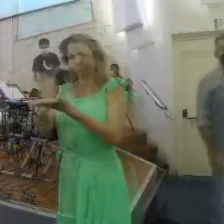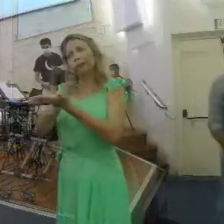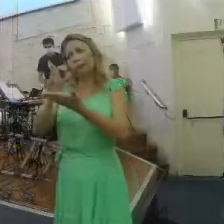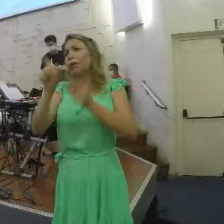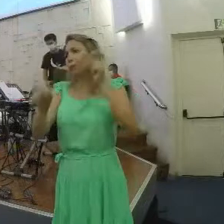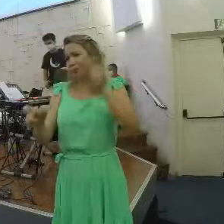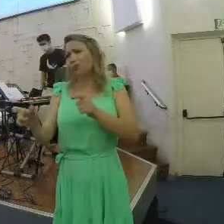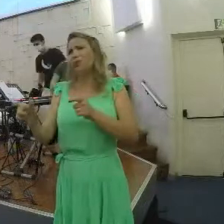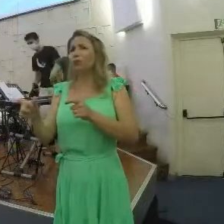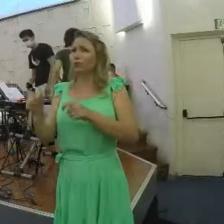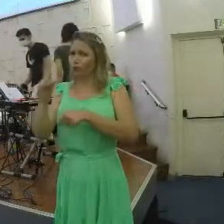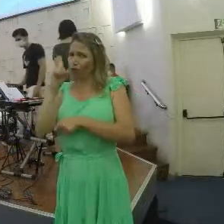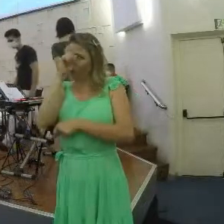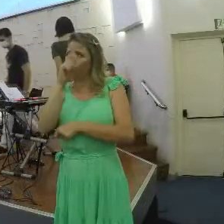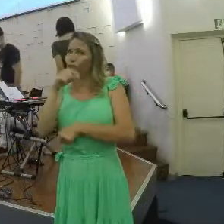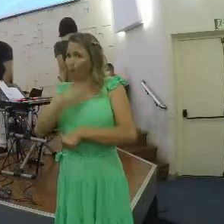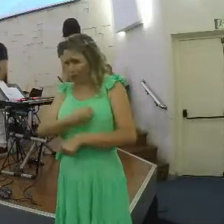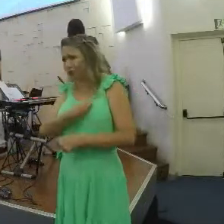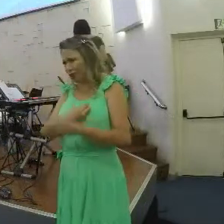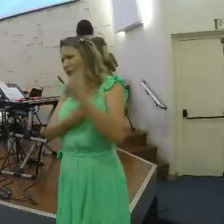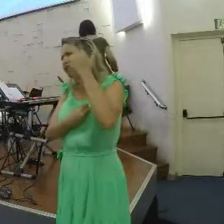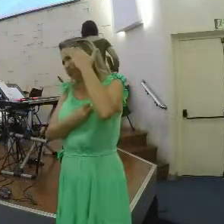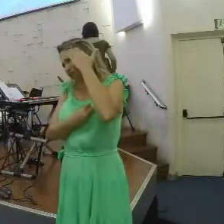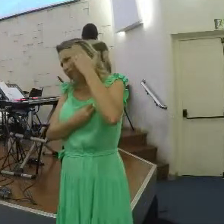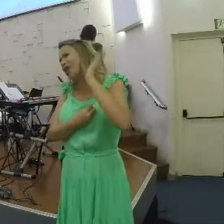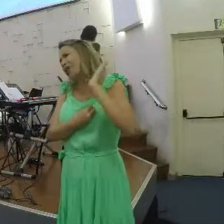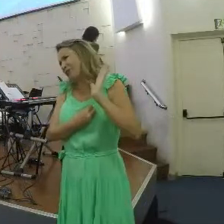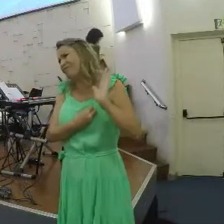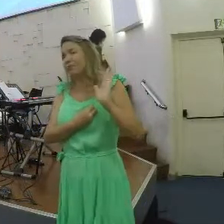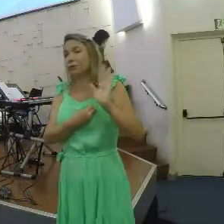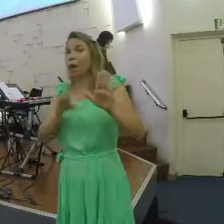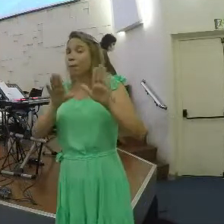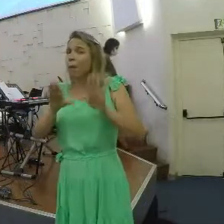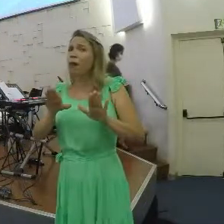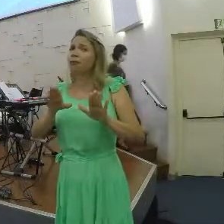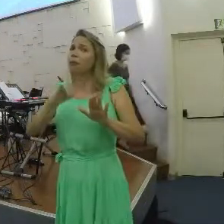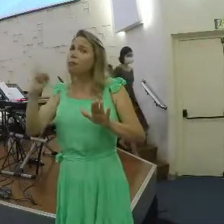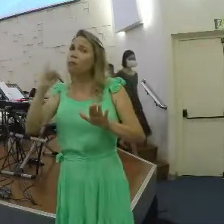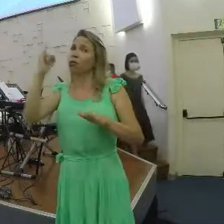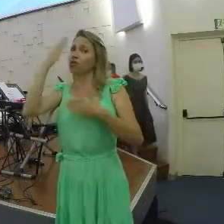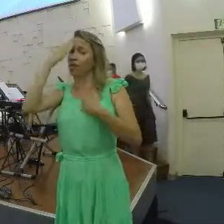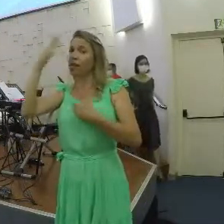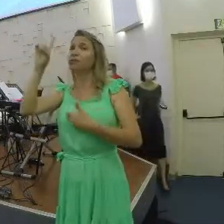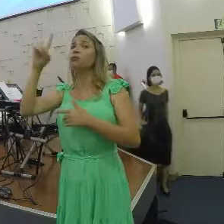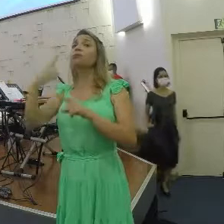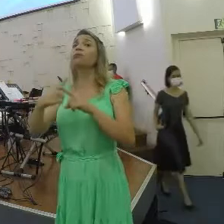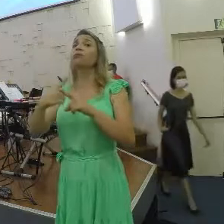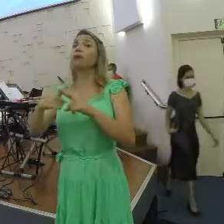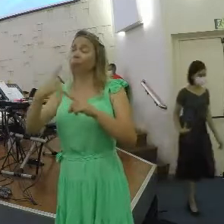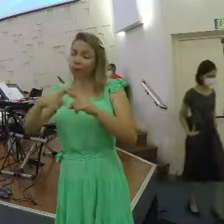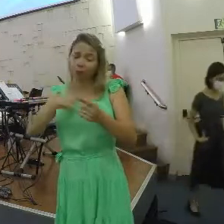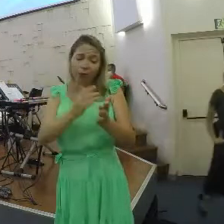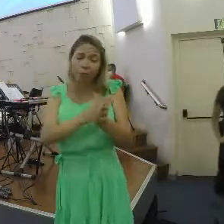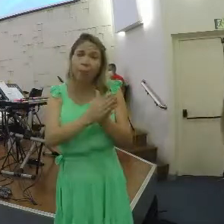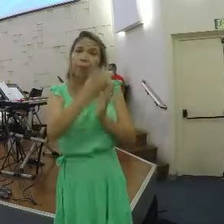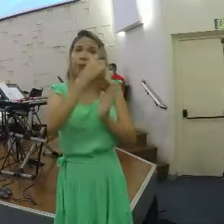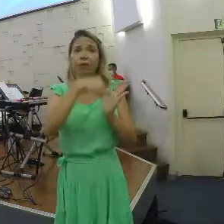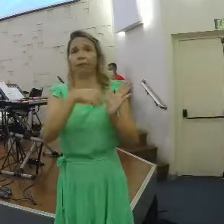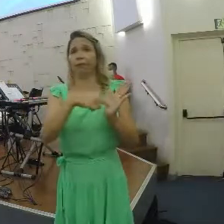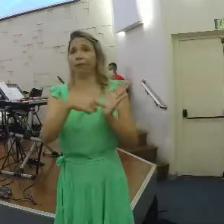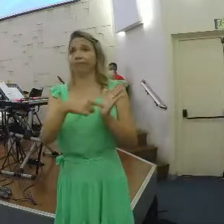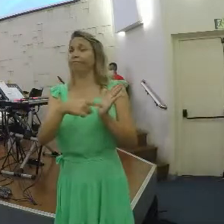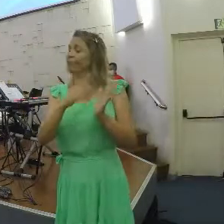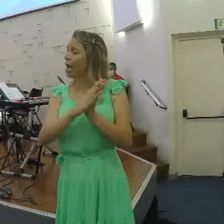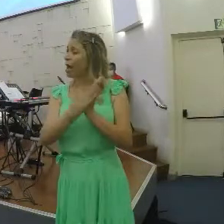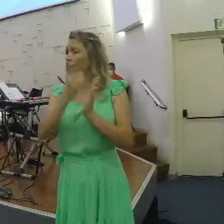alguma dificuldade, tem muitos motivos para agradecer a Deus. Um deles é que tem a palavra de Deus em mãos. Que bênção,